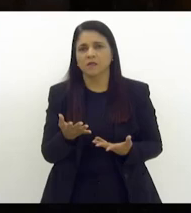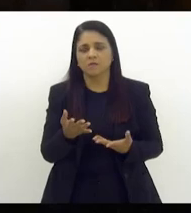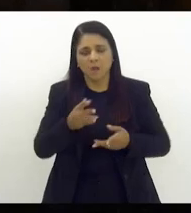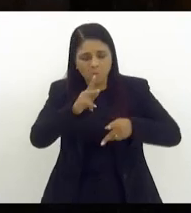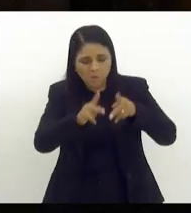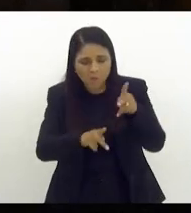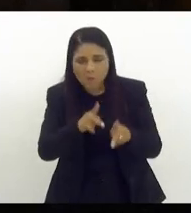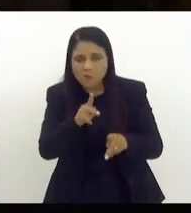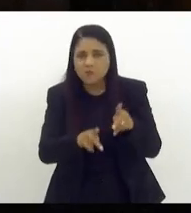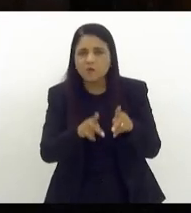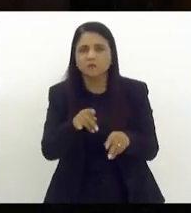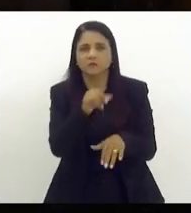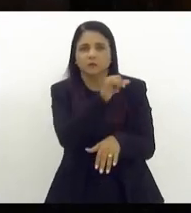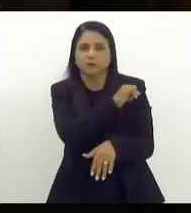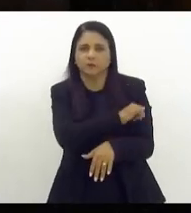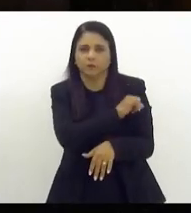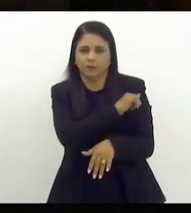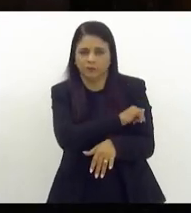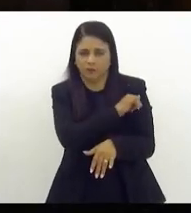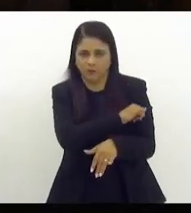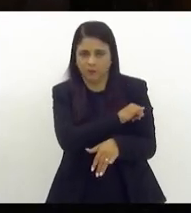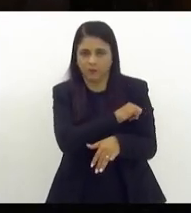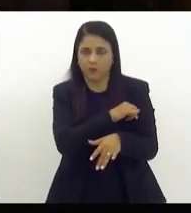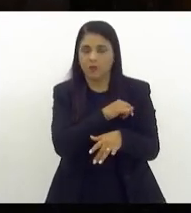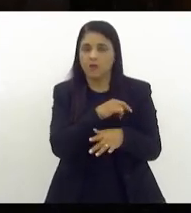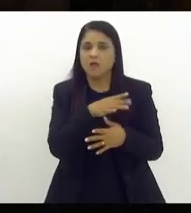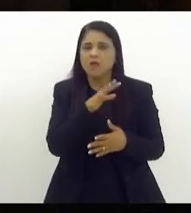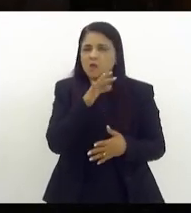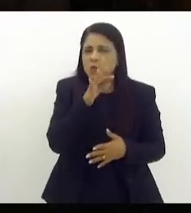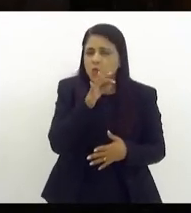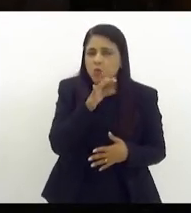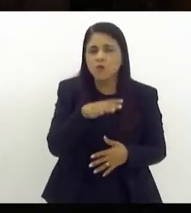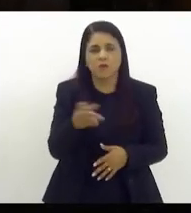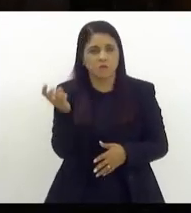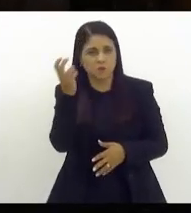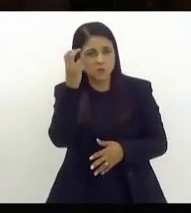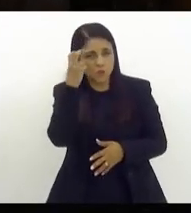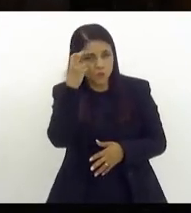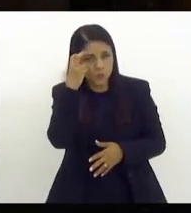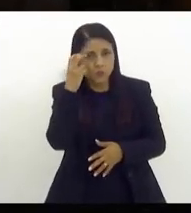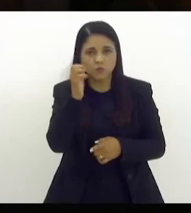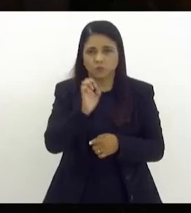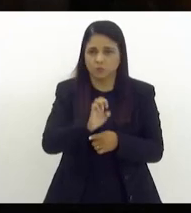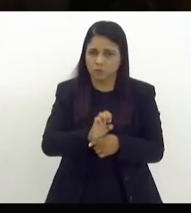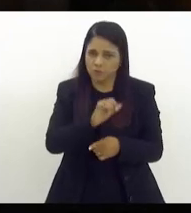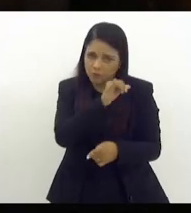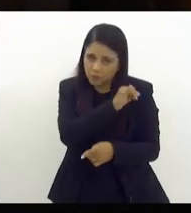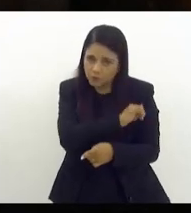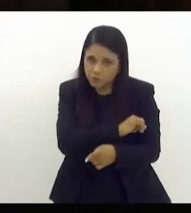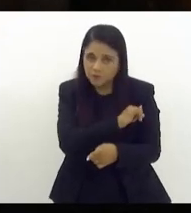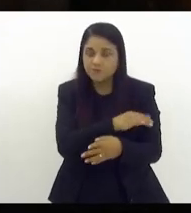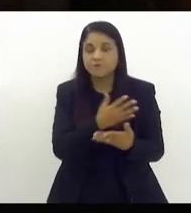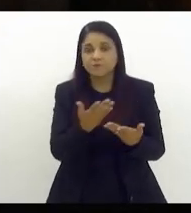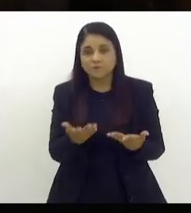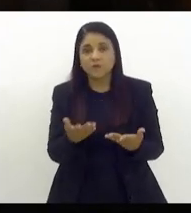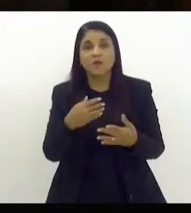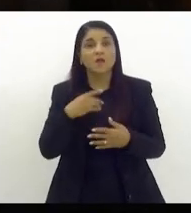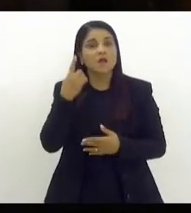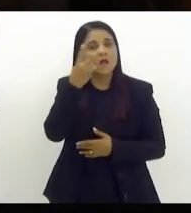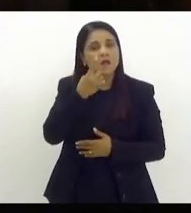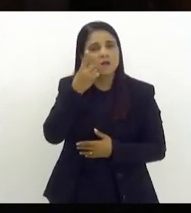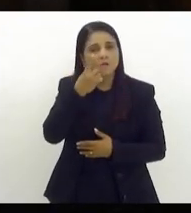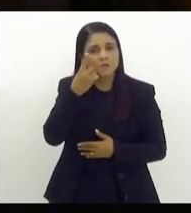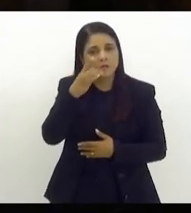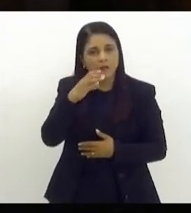população fluminense, isso é muito ruim para a cultura do nosso Estado. E a deputada Carla